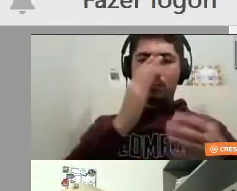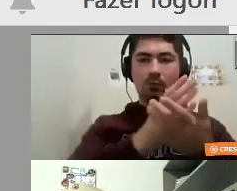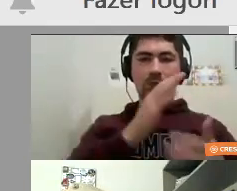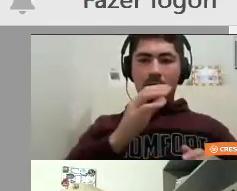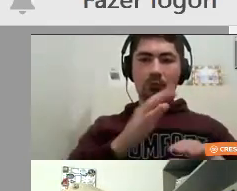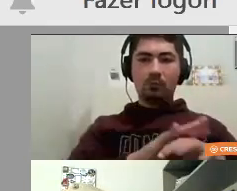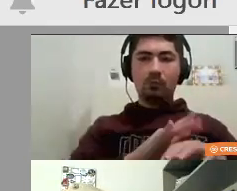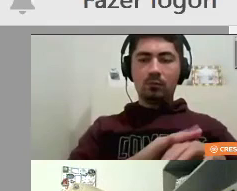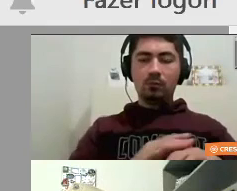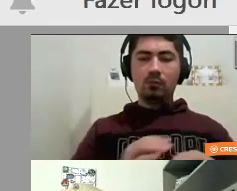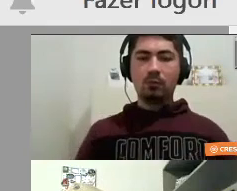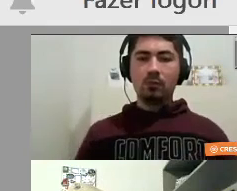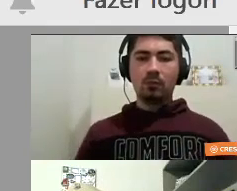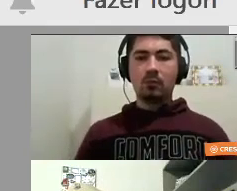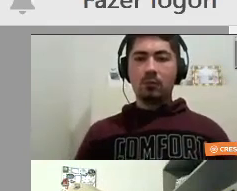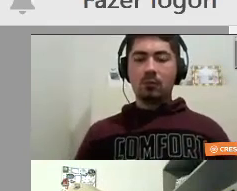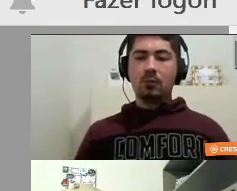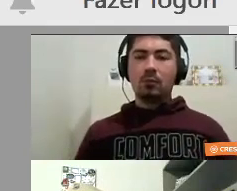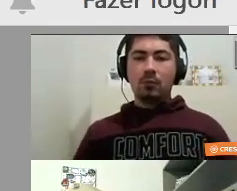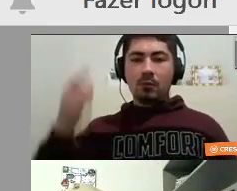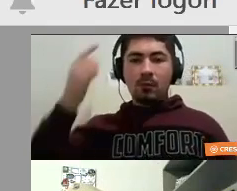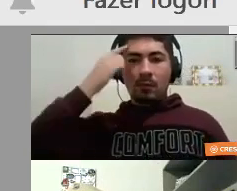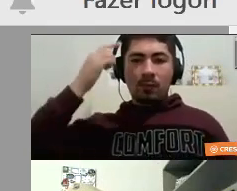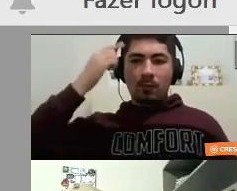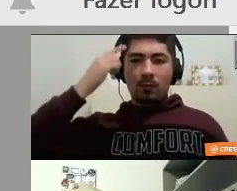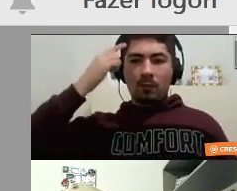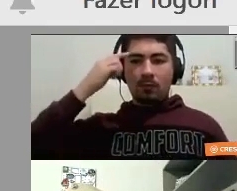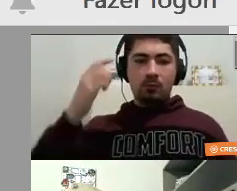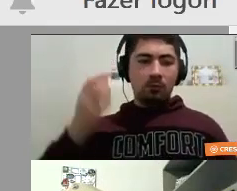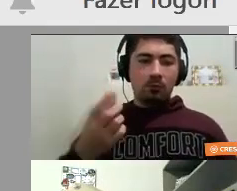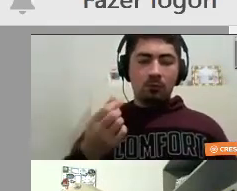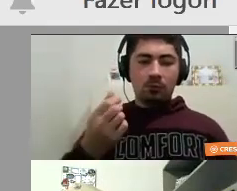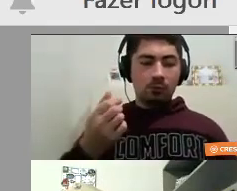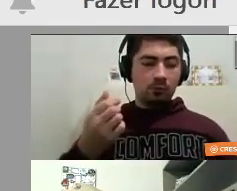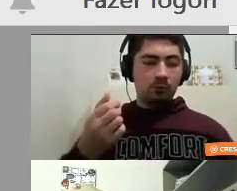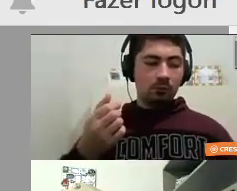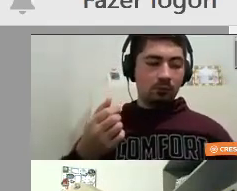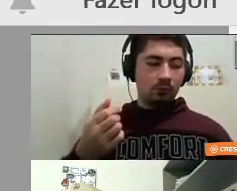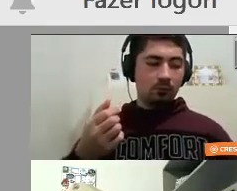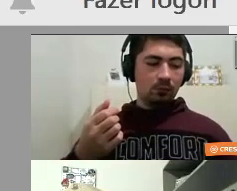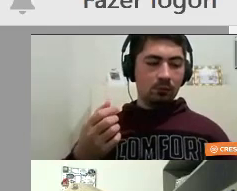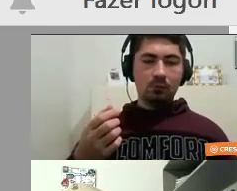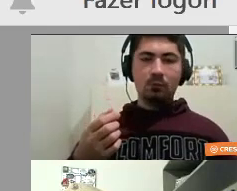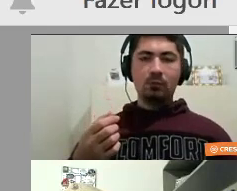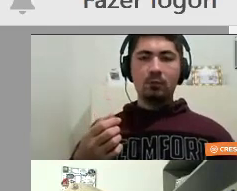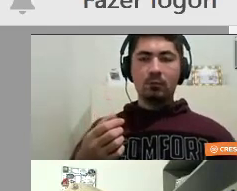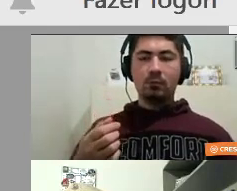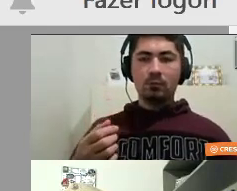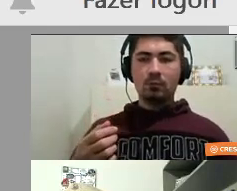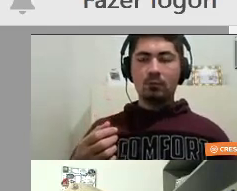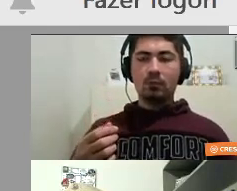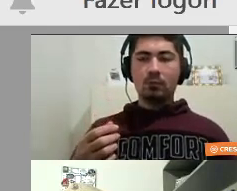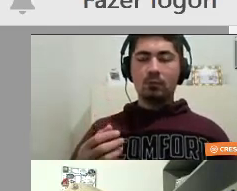Vocês imaginem o tamanho dos recursos gastos, tamanho